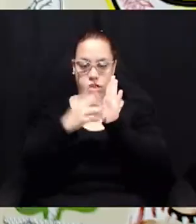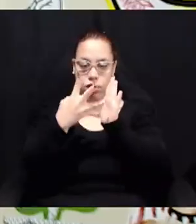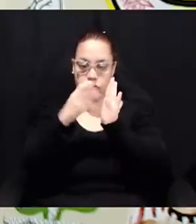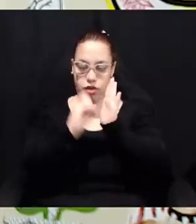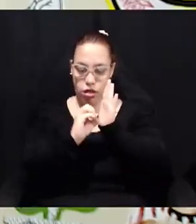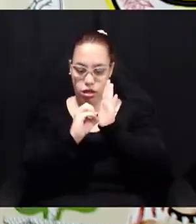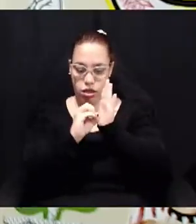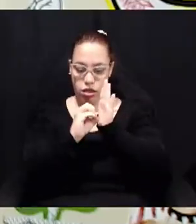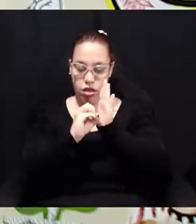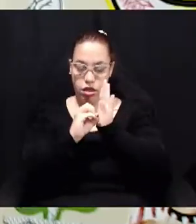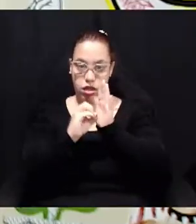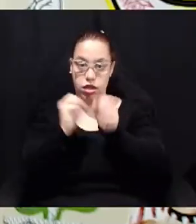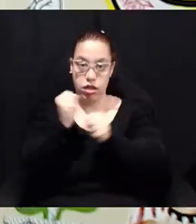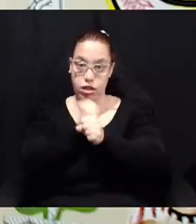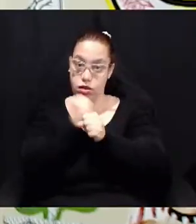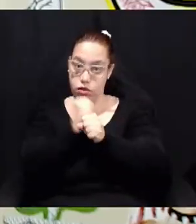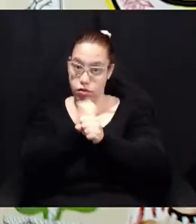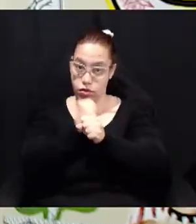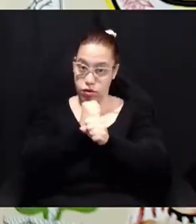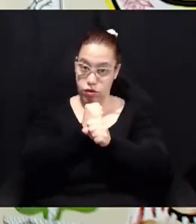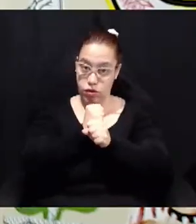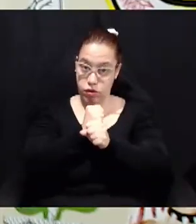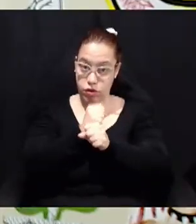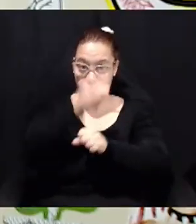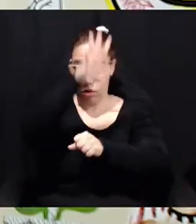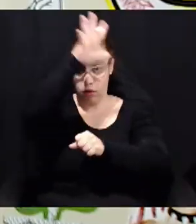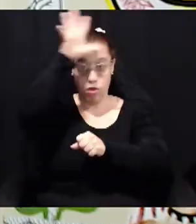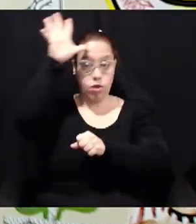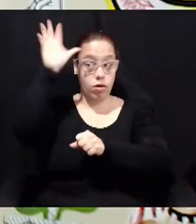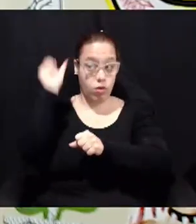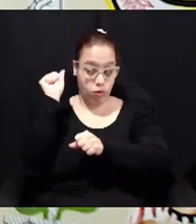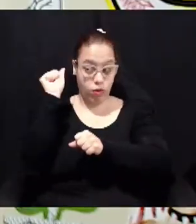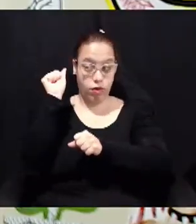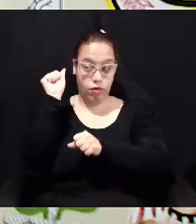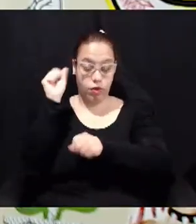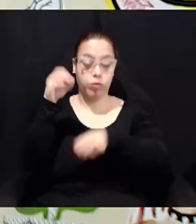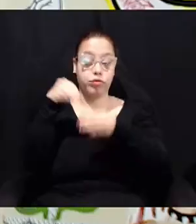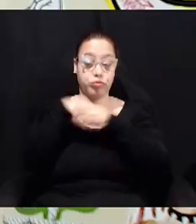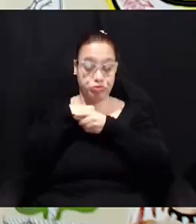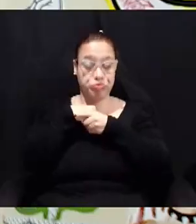construir uma cidade operária no meio da Amazônia também, então tem tudo a ver com a história,